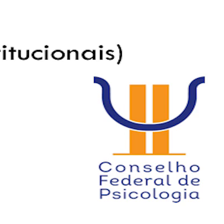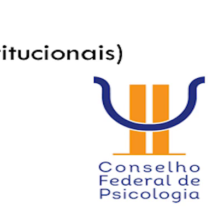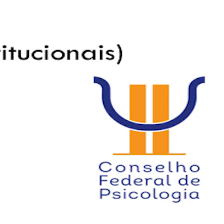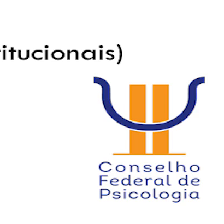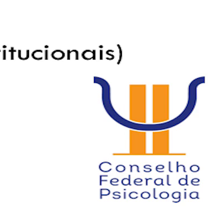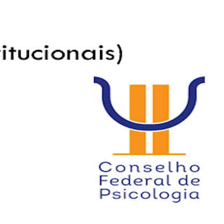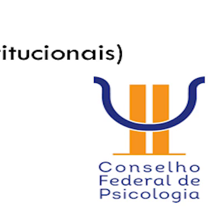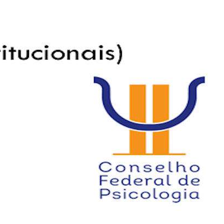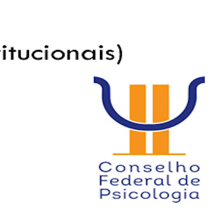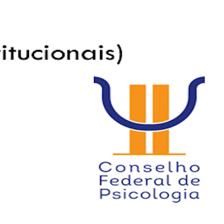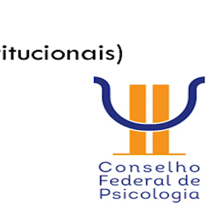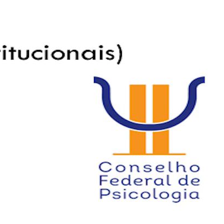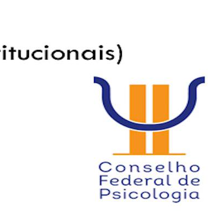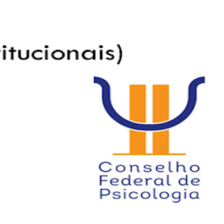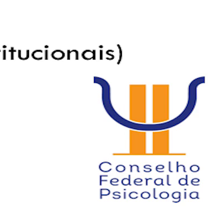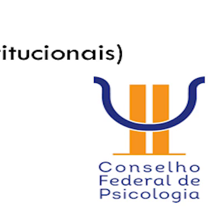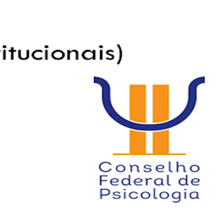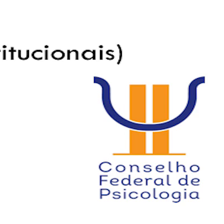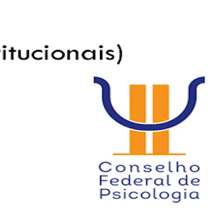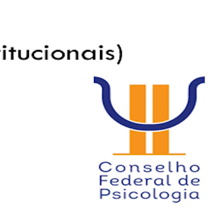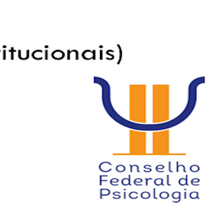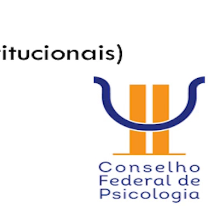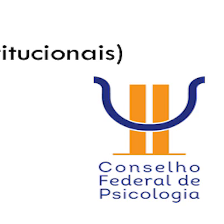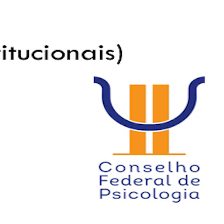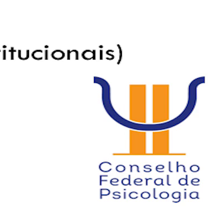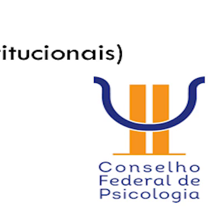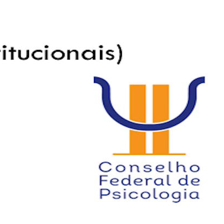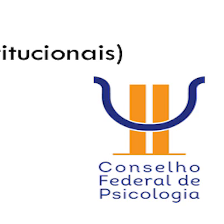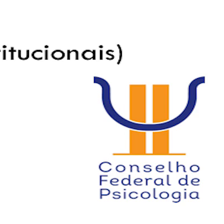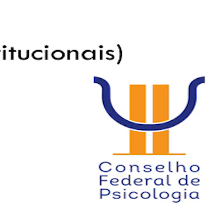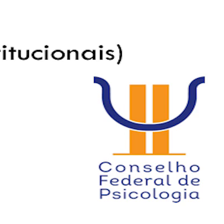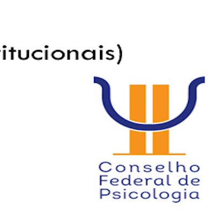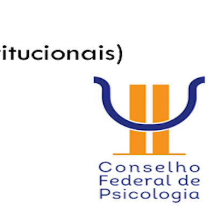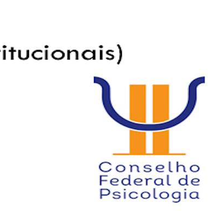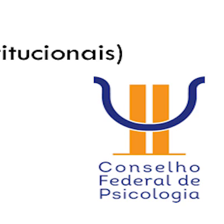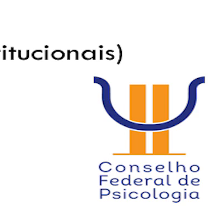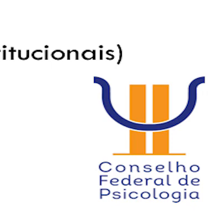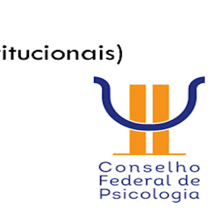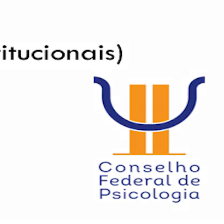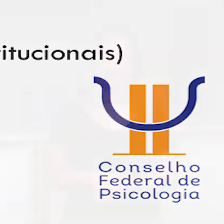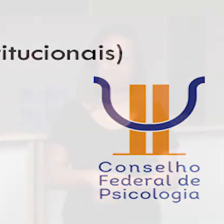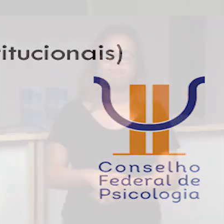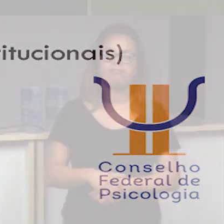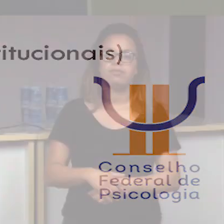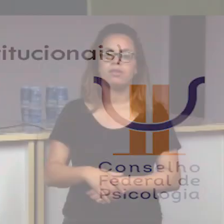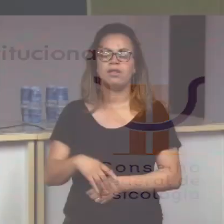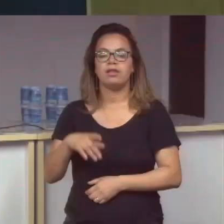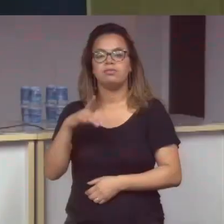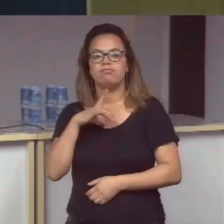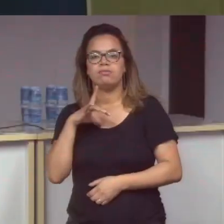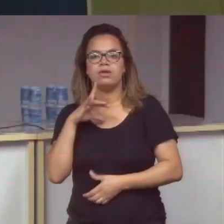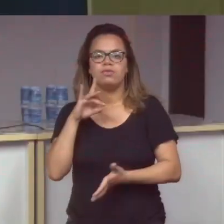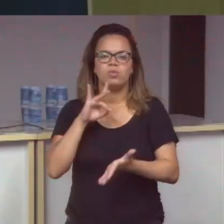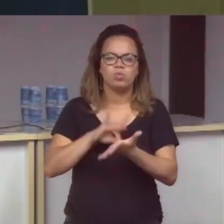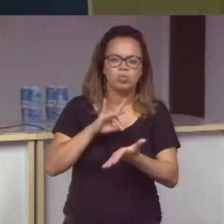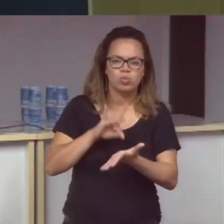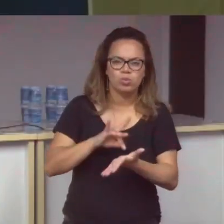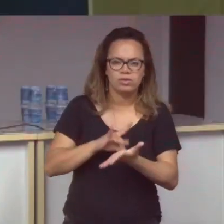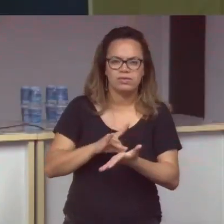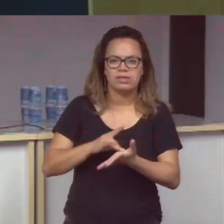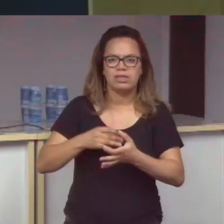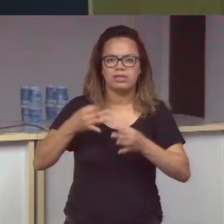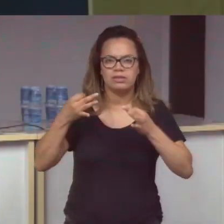Houve alguma tentativa de se consolidar ou se construir